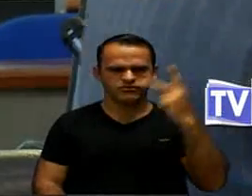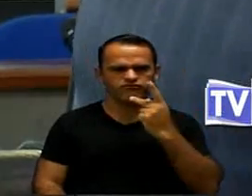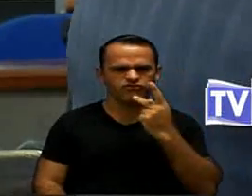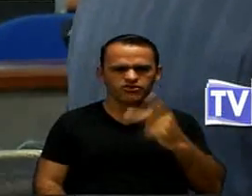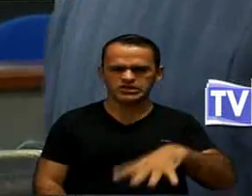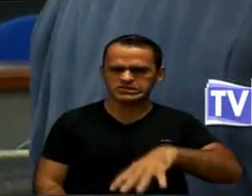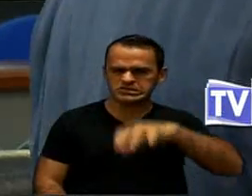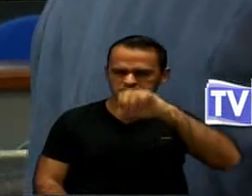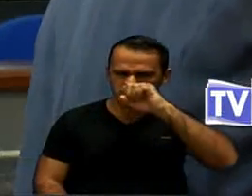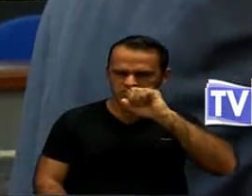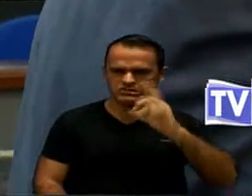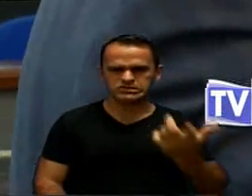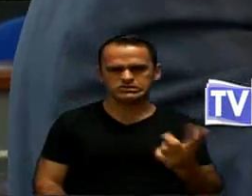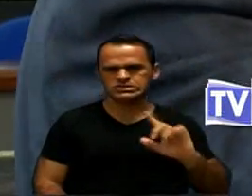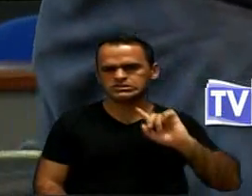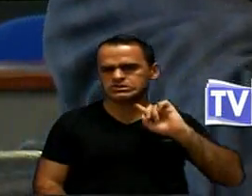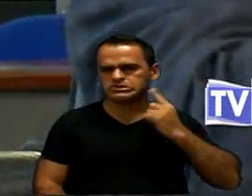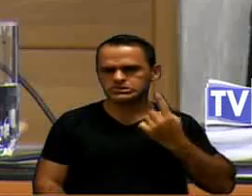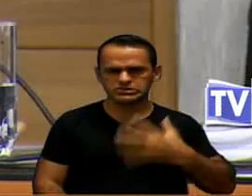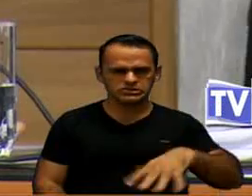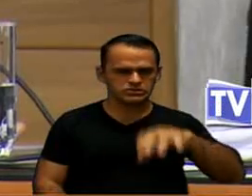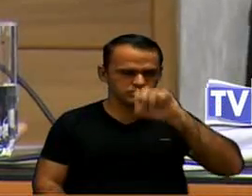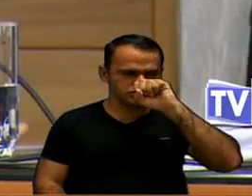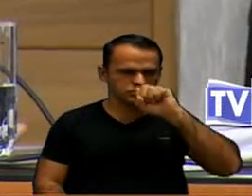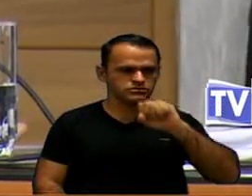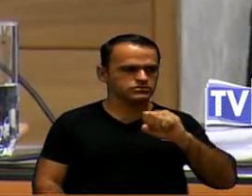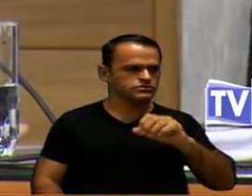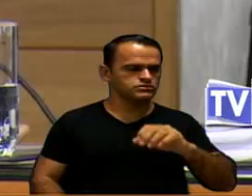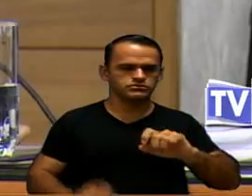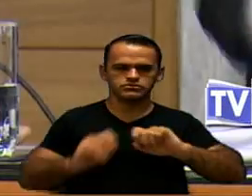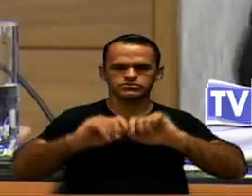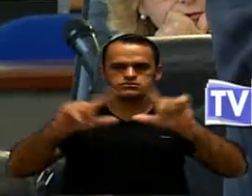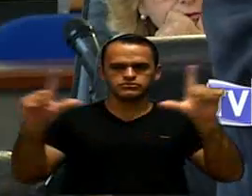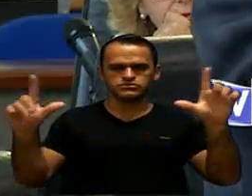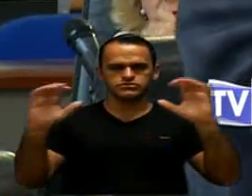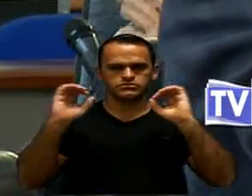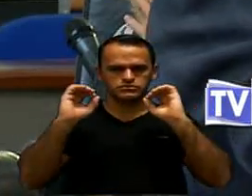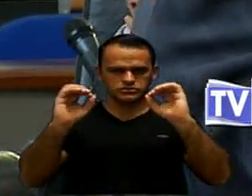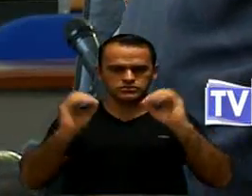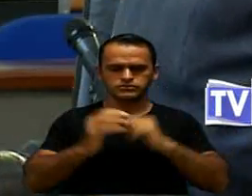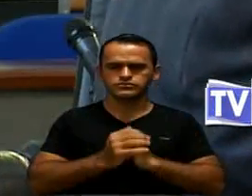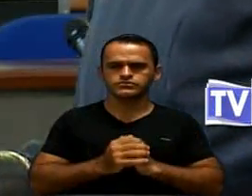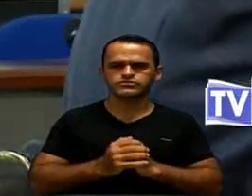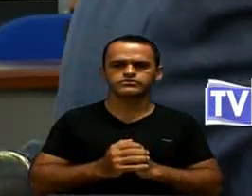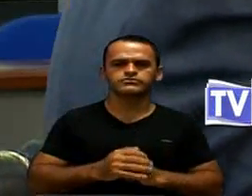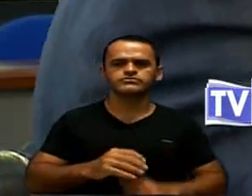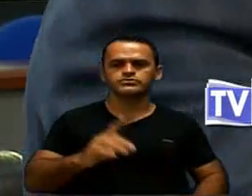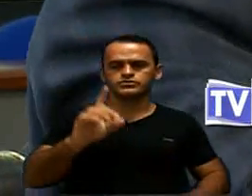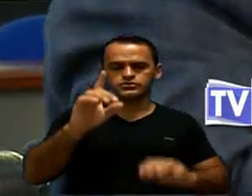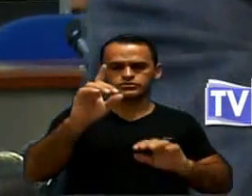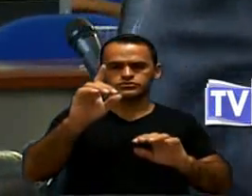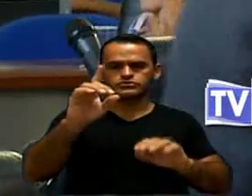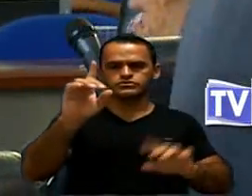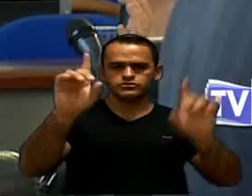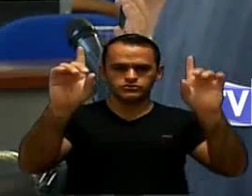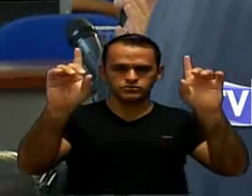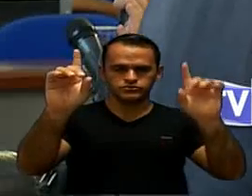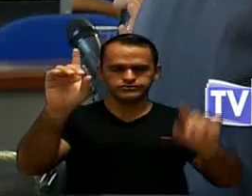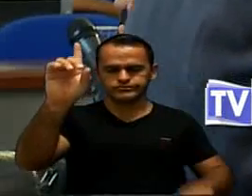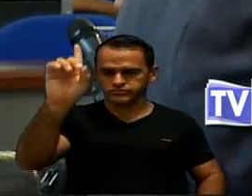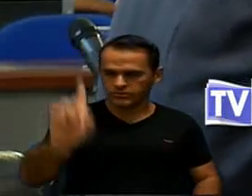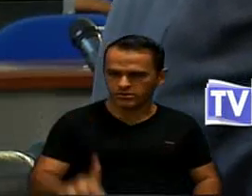mau cheiro lá no Parque São Bento. Solicito somente que zere o painel. O diretor do SAI mandou aqui para mim e para o